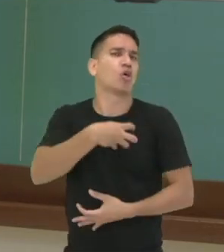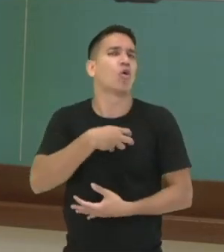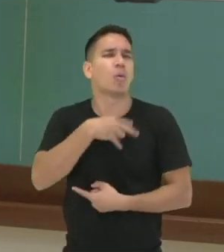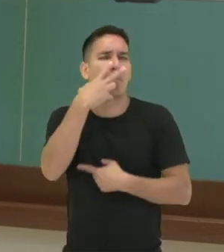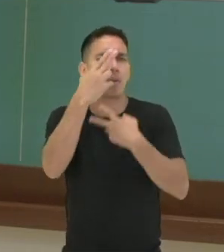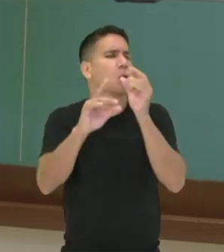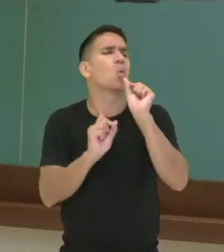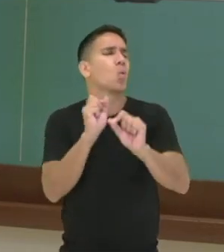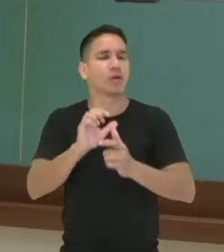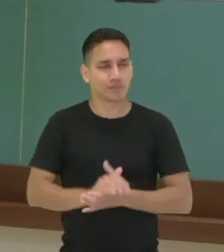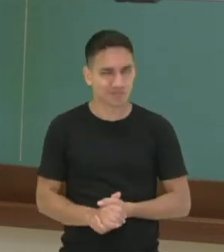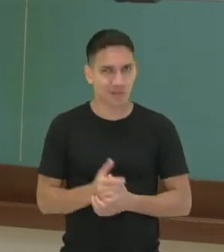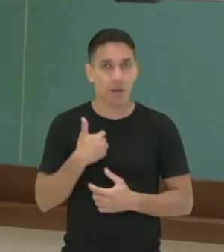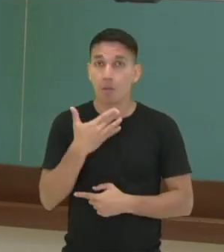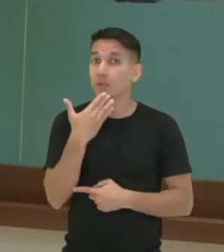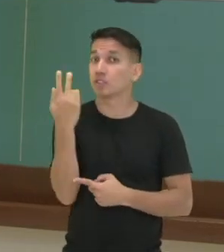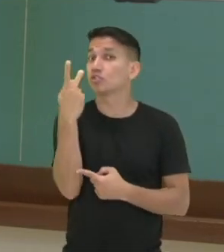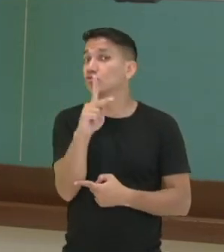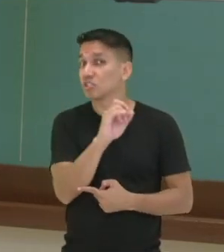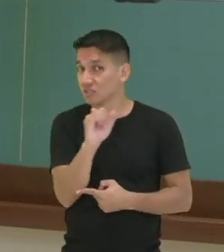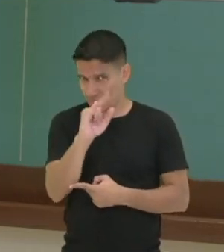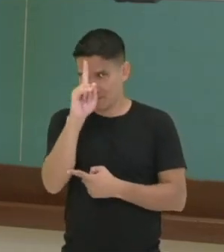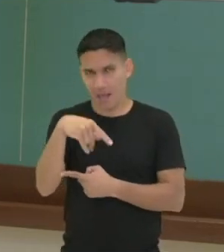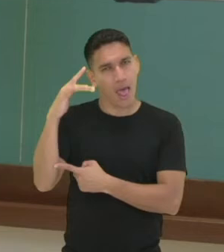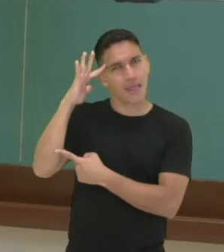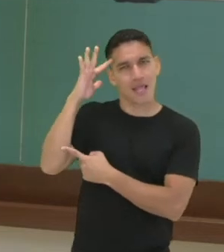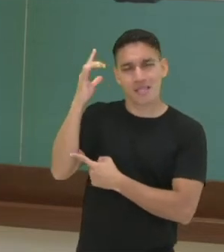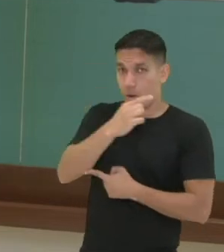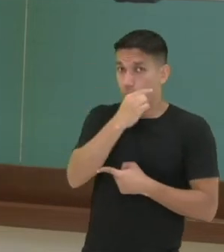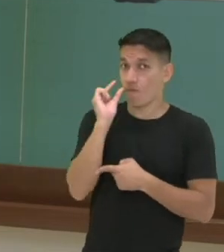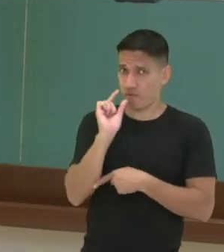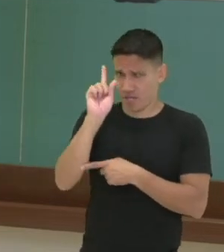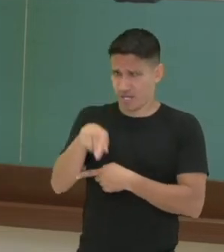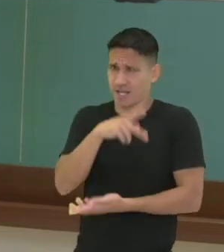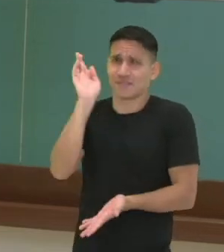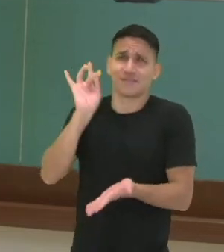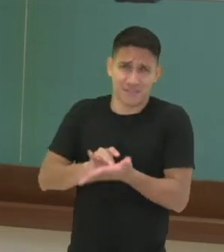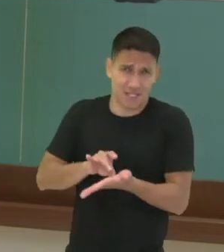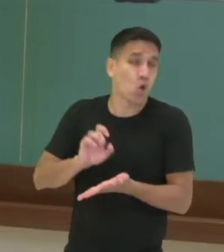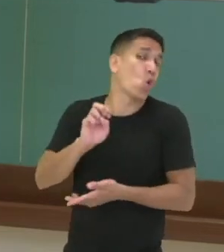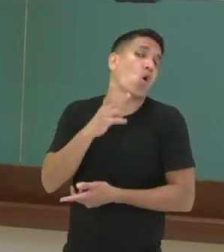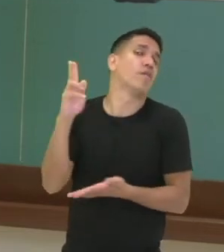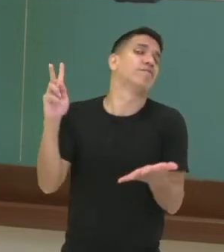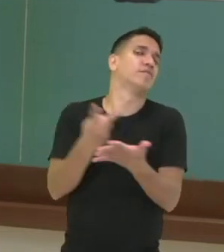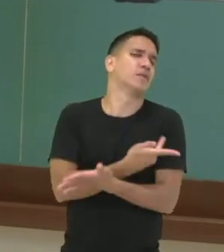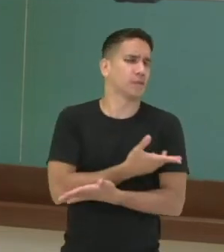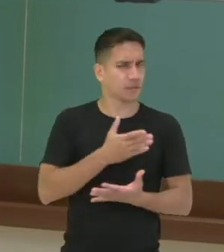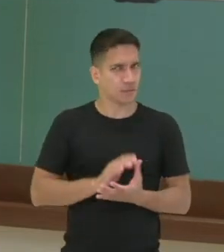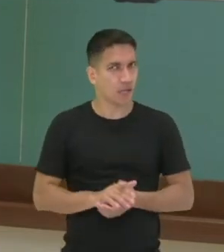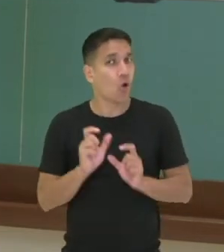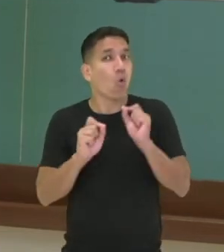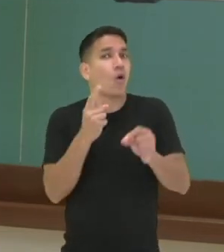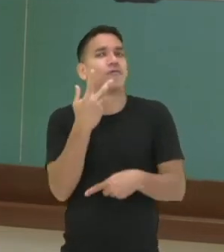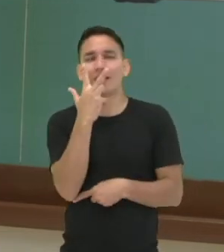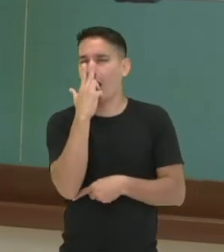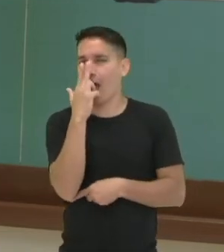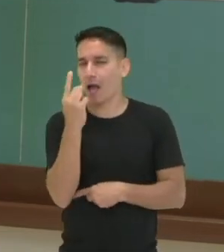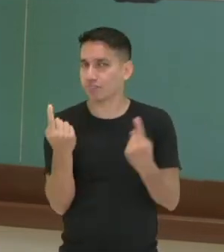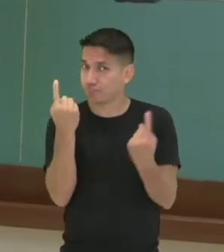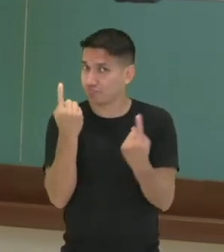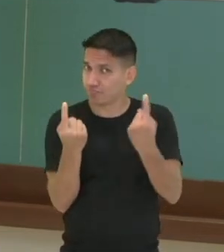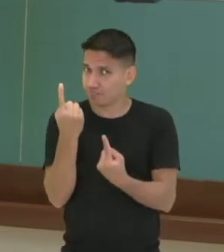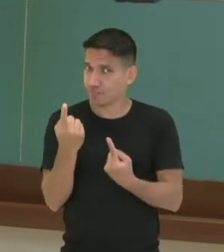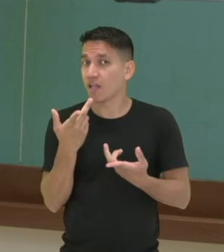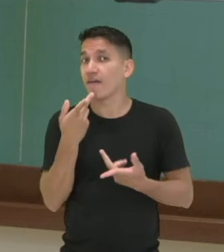vocês acham que a tese, a teoria aí do Wolff é verdadeira ou falsa, né? Se ele está certo naquilo que ele diz, que ele afirma